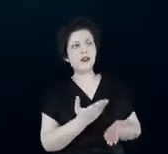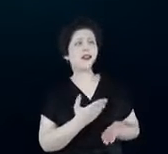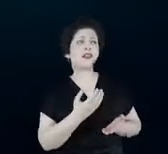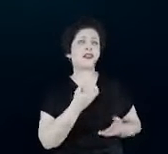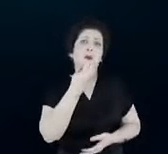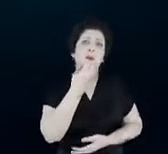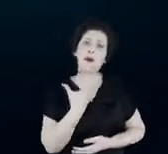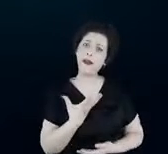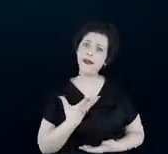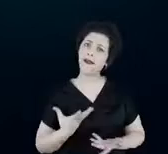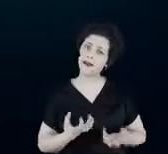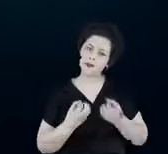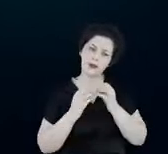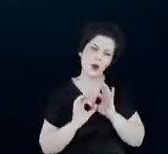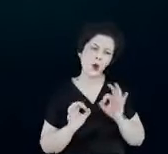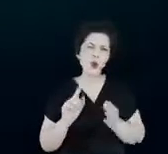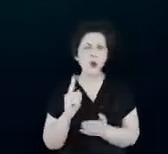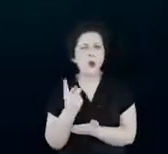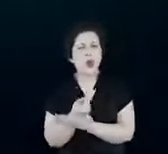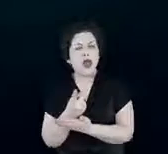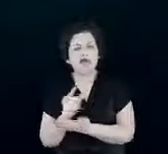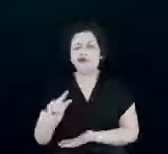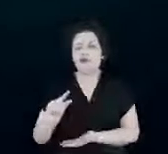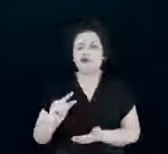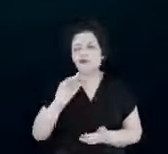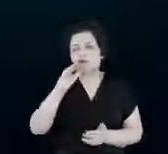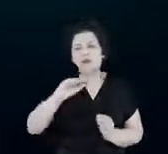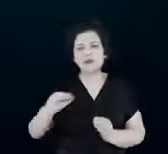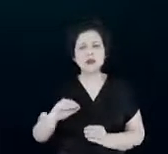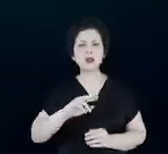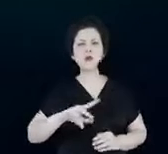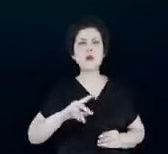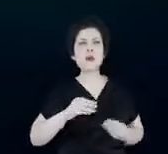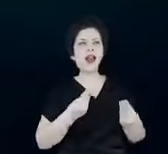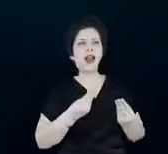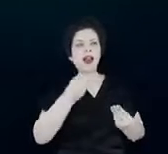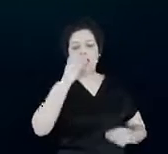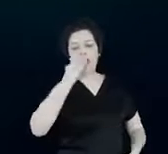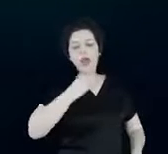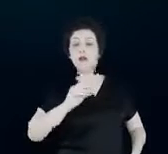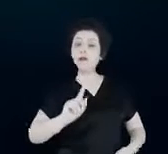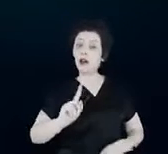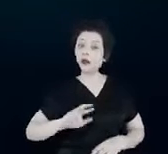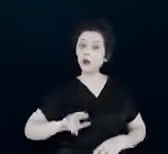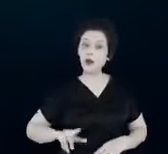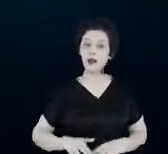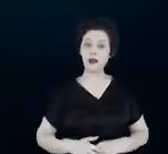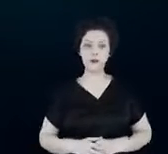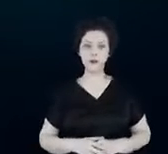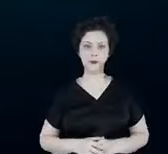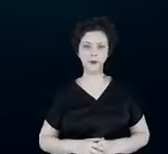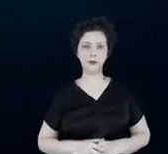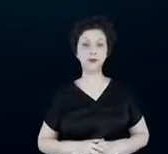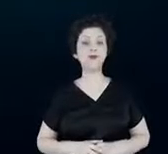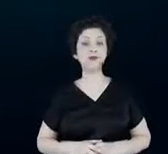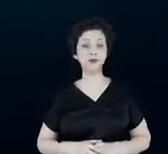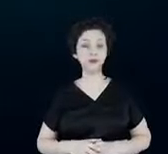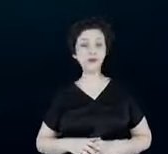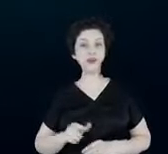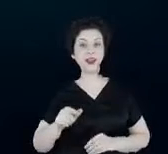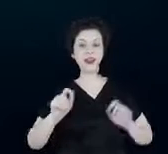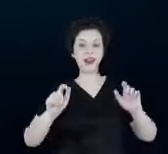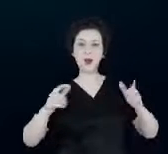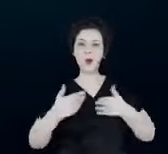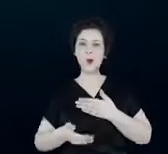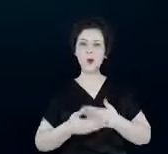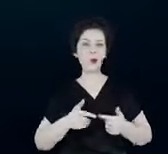né que se teve um erro e não foi por uma vontade ta bom e pensa em gente esse aqui os lá de coco para